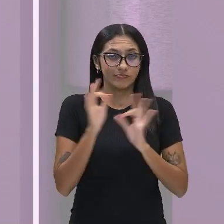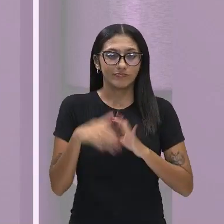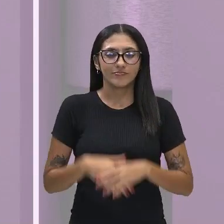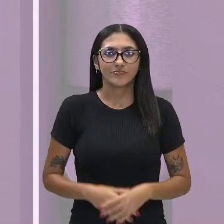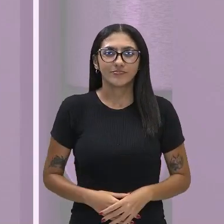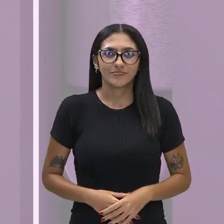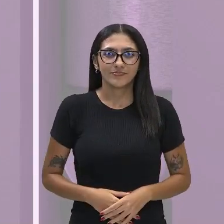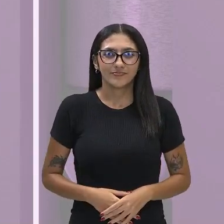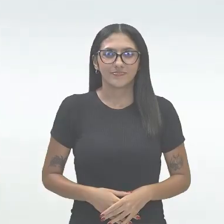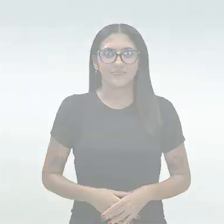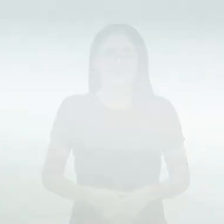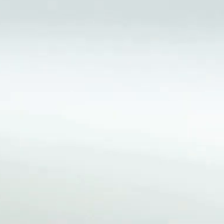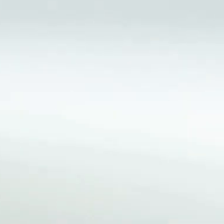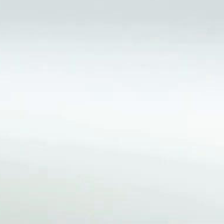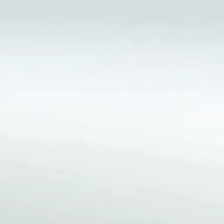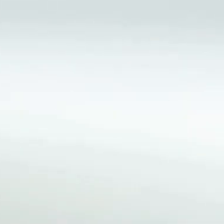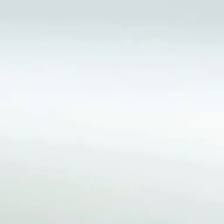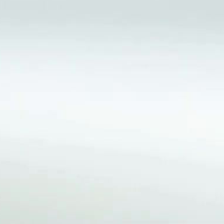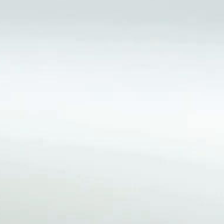nossa aula.